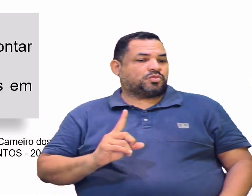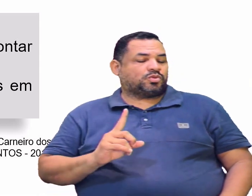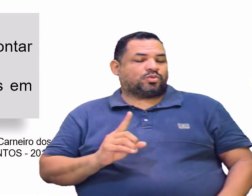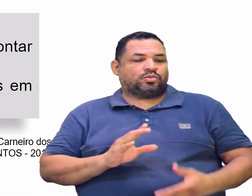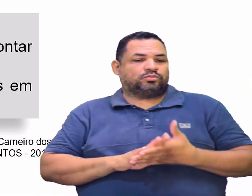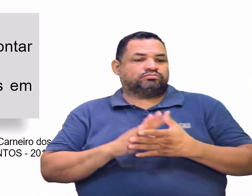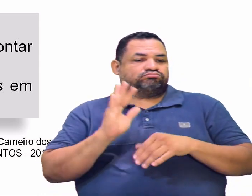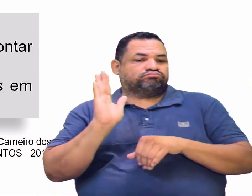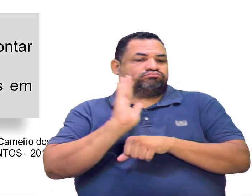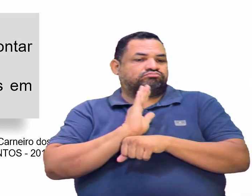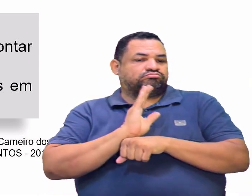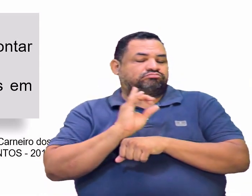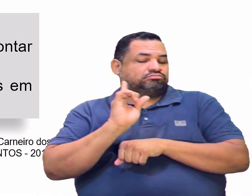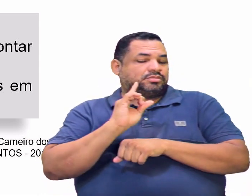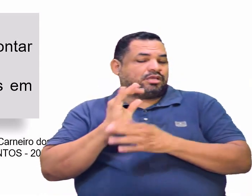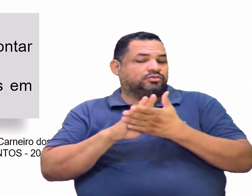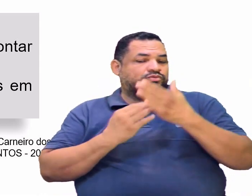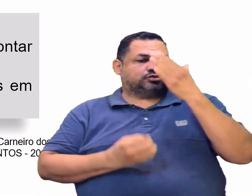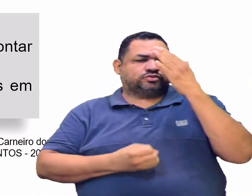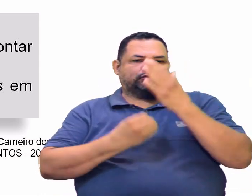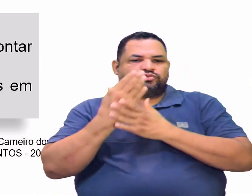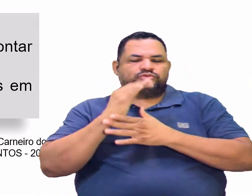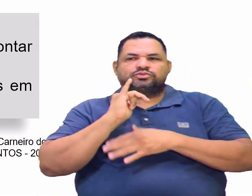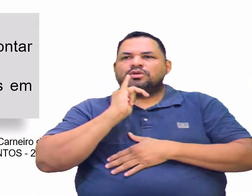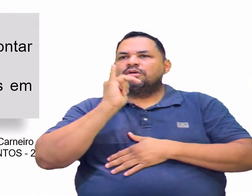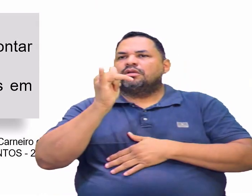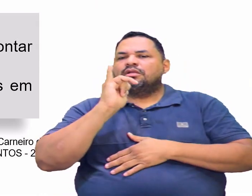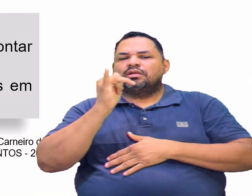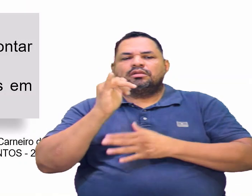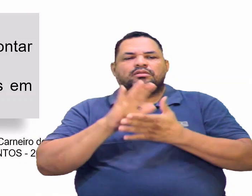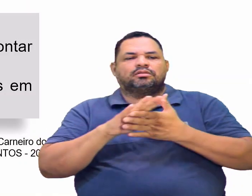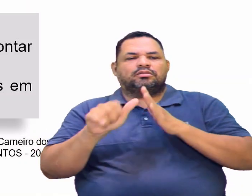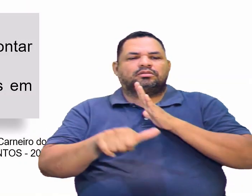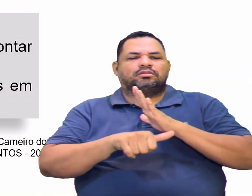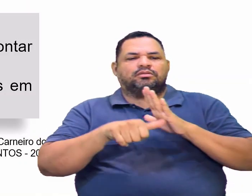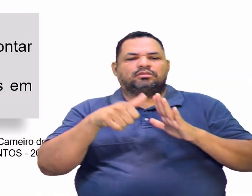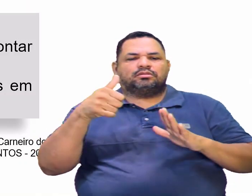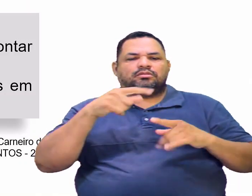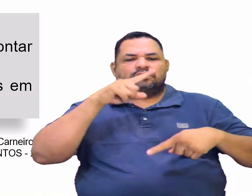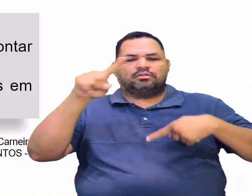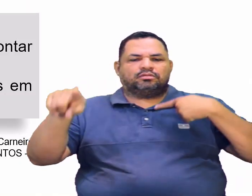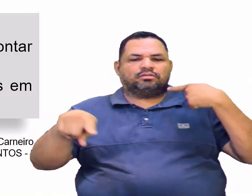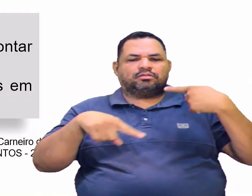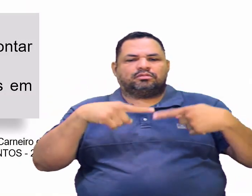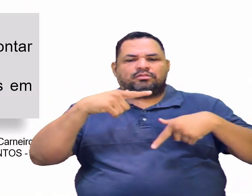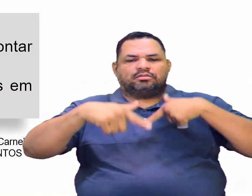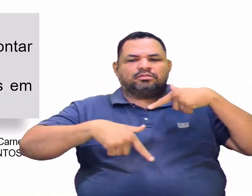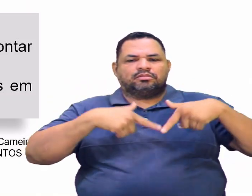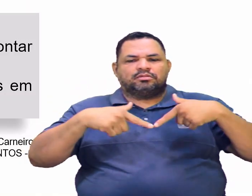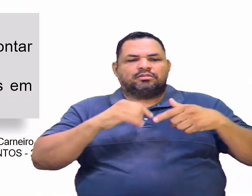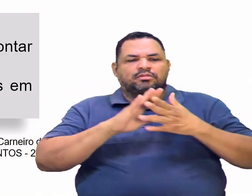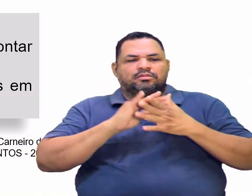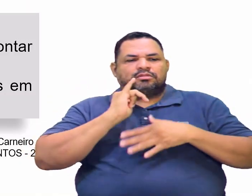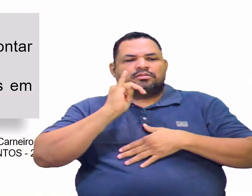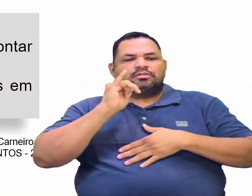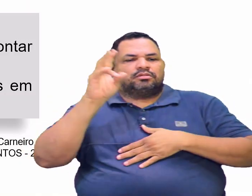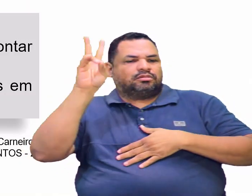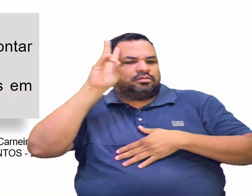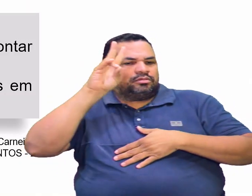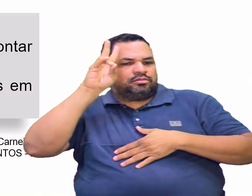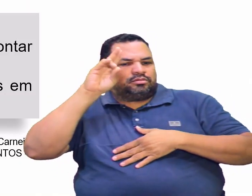nasceu narrativo, não nasceu sonoro também. Na primeira fase, o objetivo das produções era